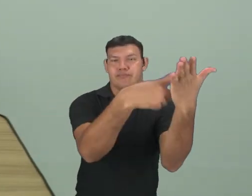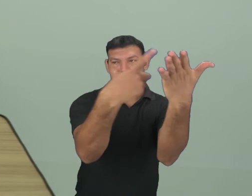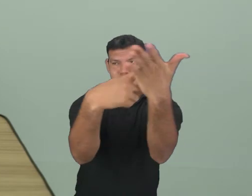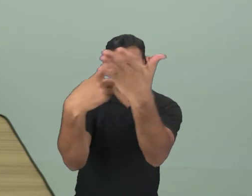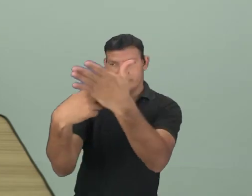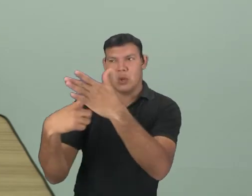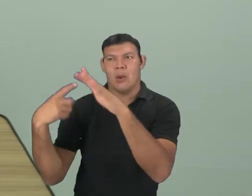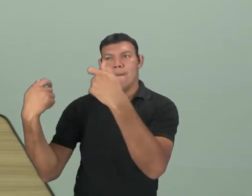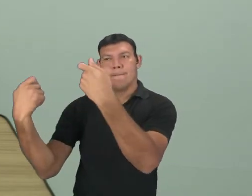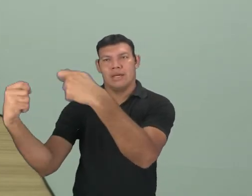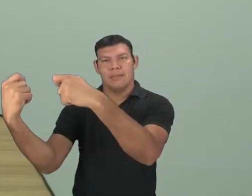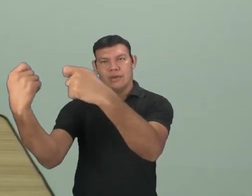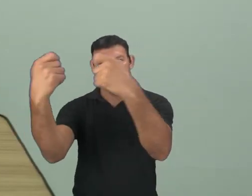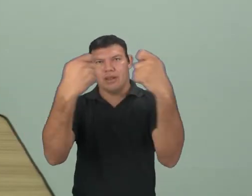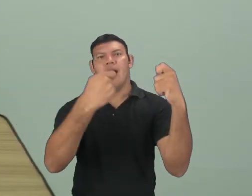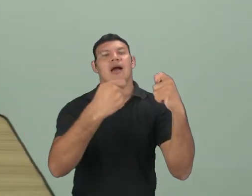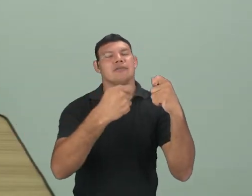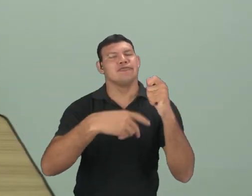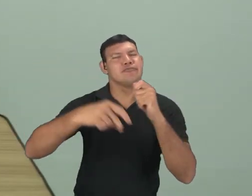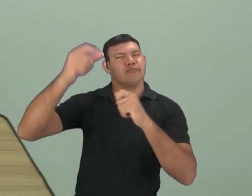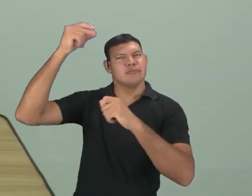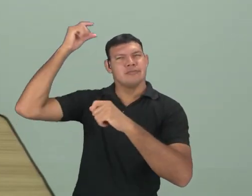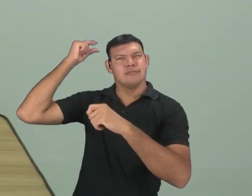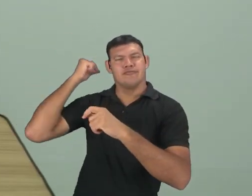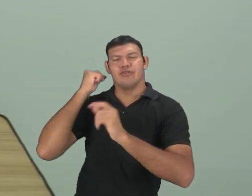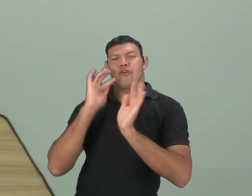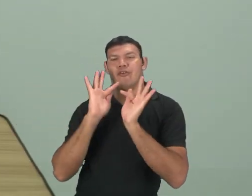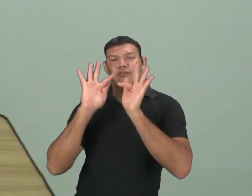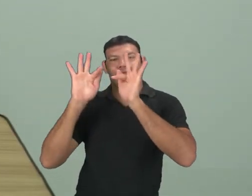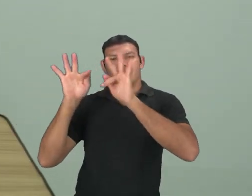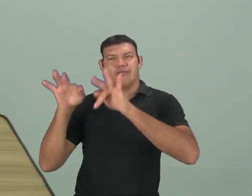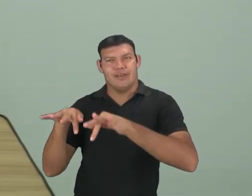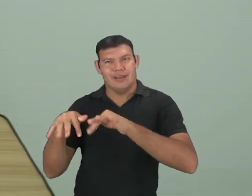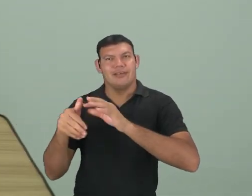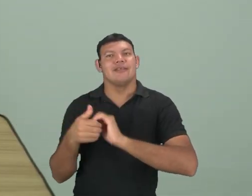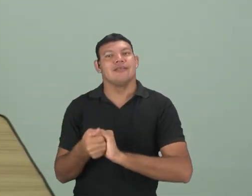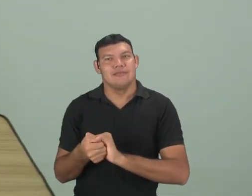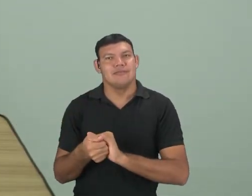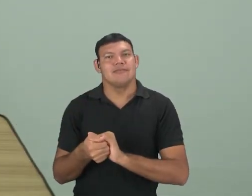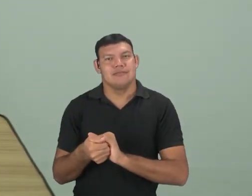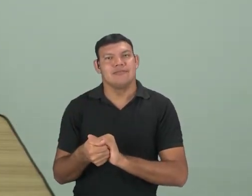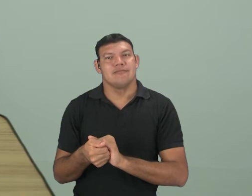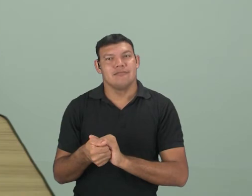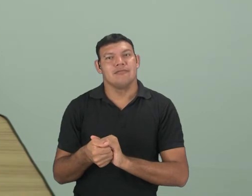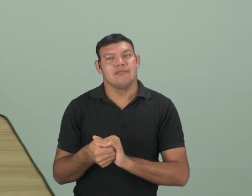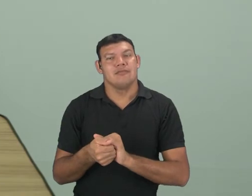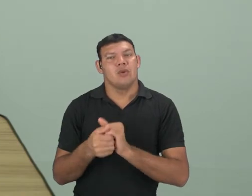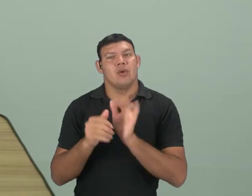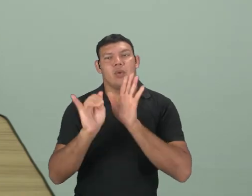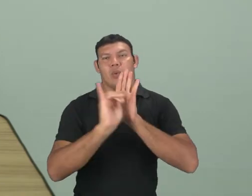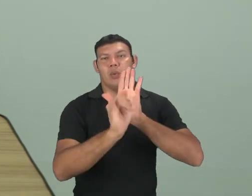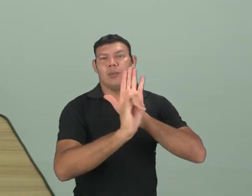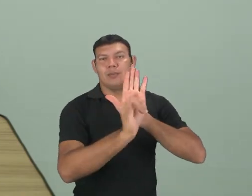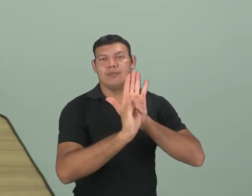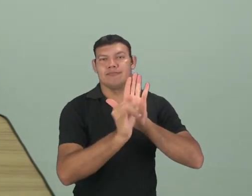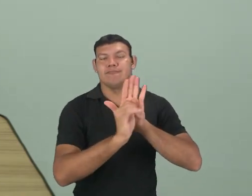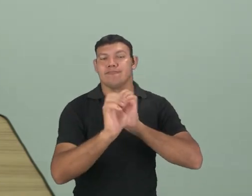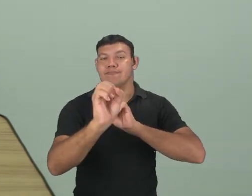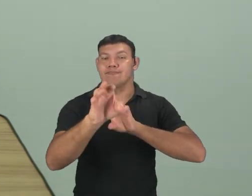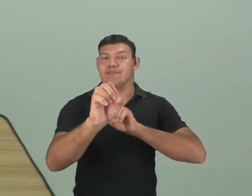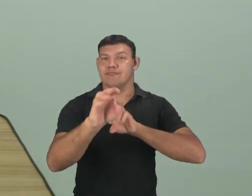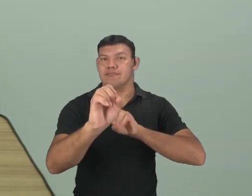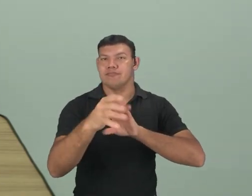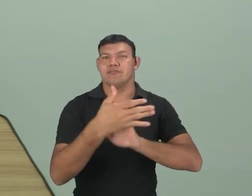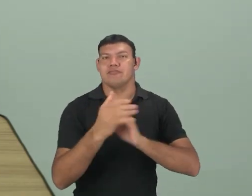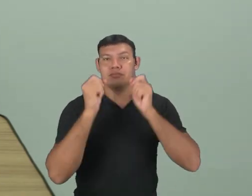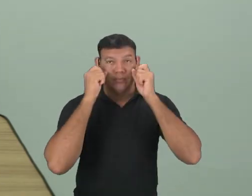necessidade. Antigamente, eles sempre tinham um final assim de trazer também, como as fábulas, um tipo de ensinamento,